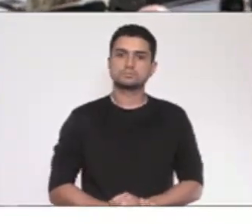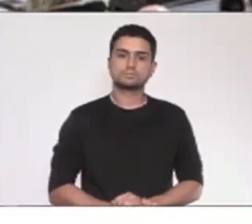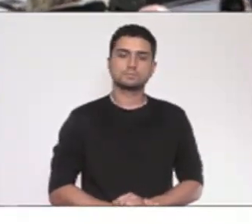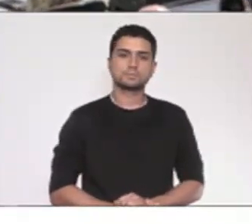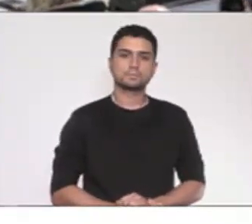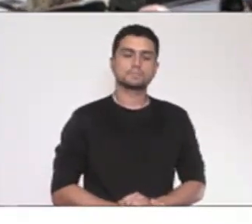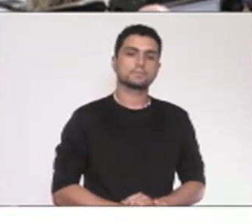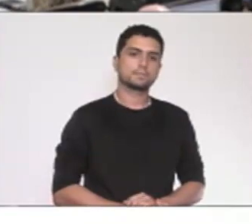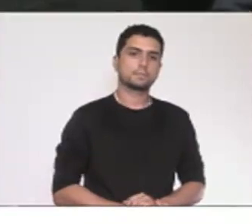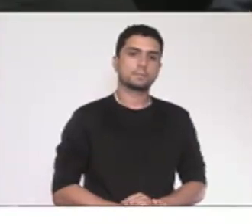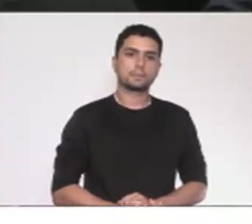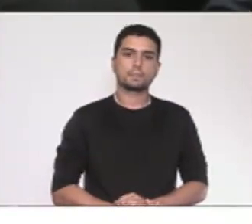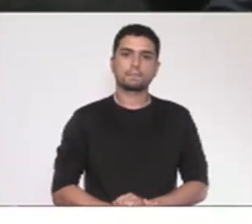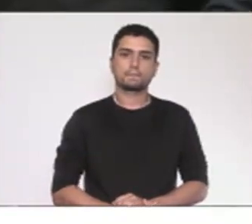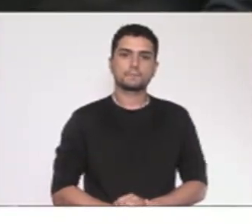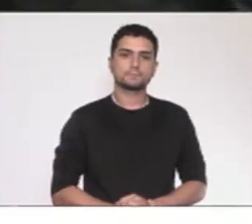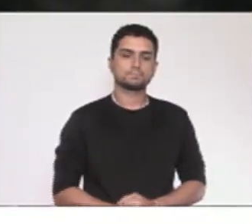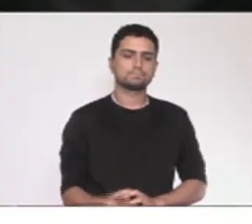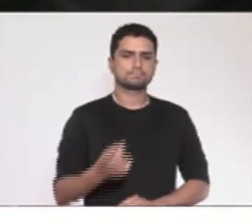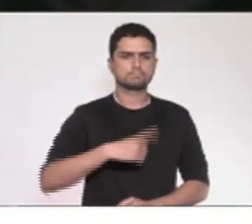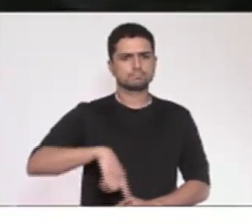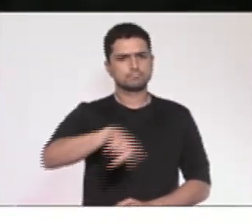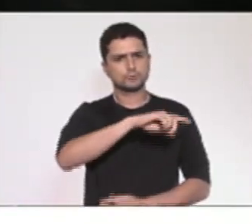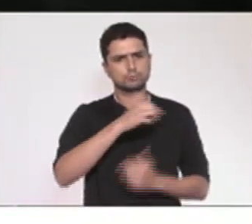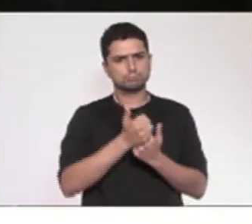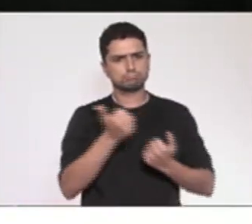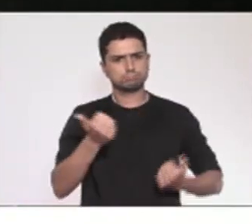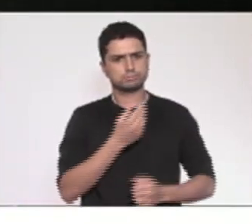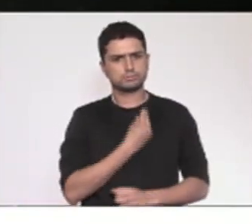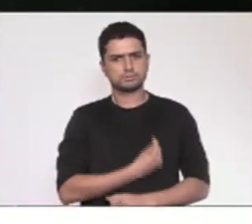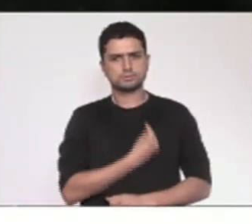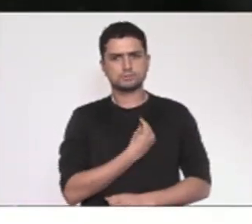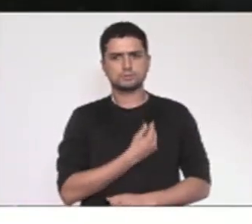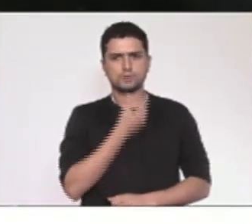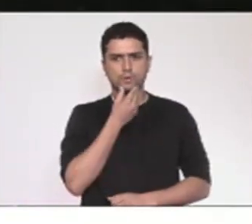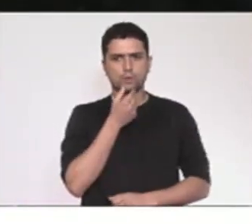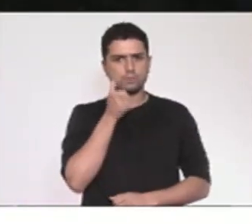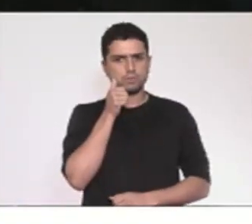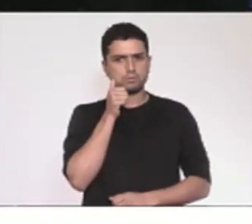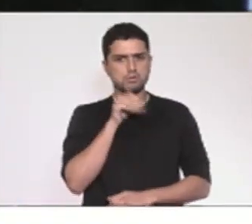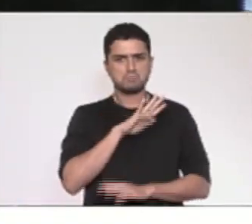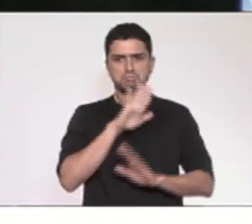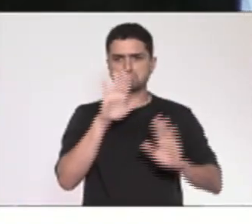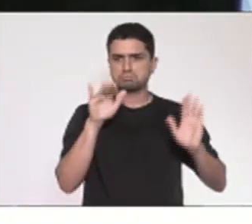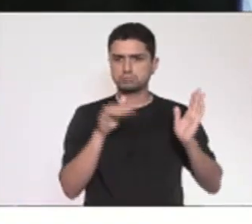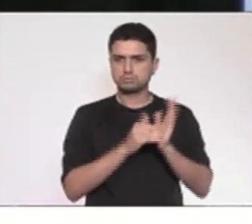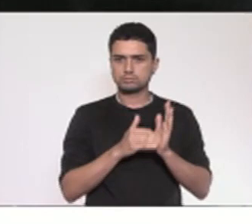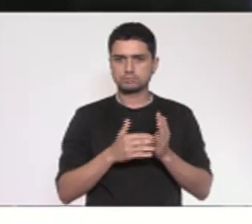autoridades presentes, senhoras e senhores, boa tarde.